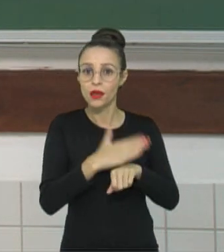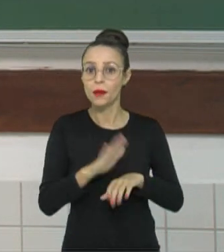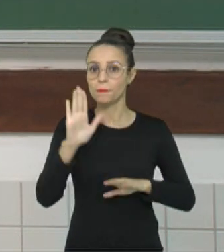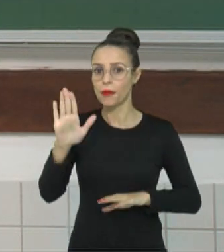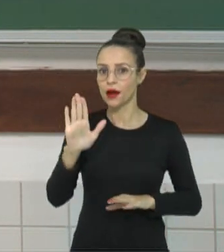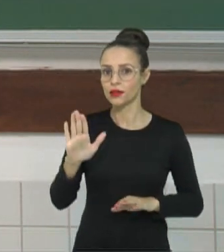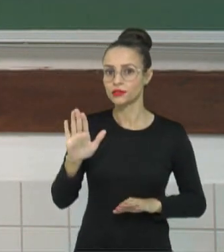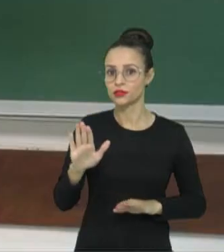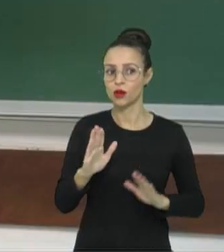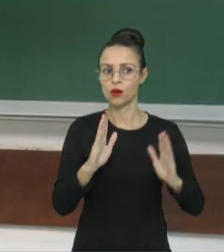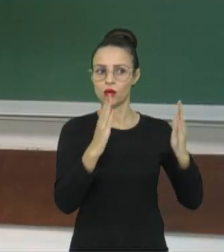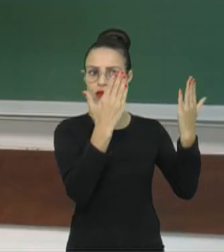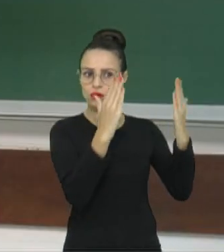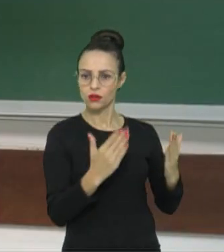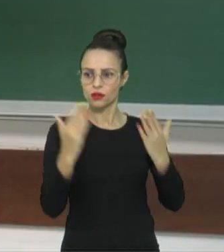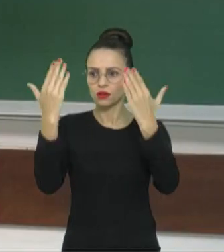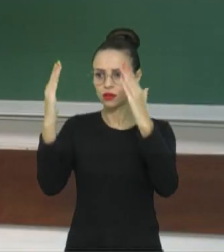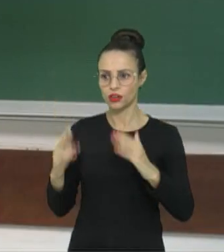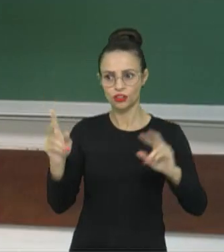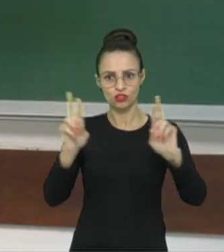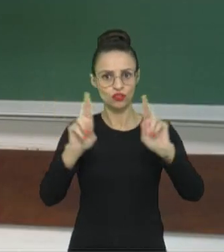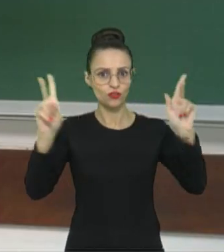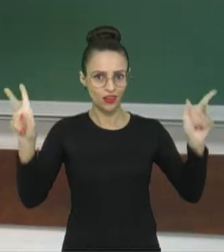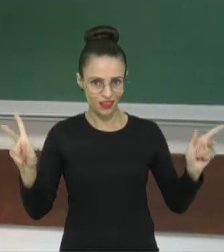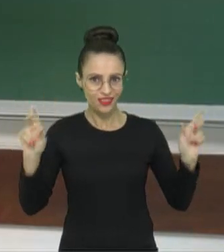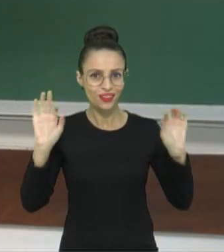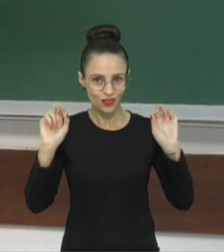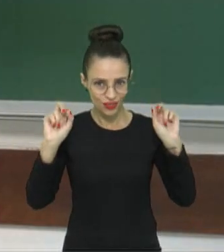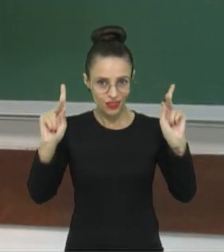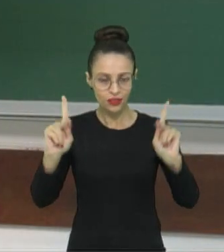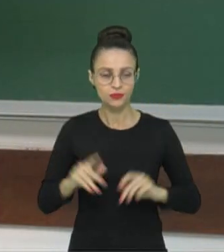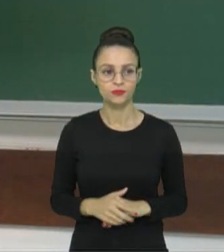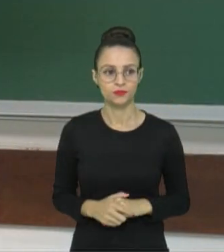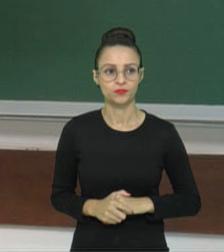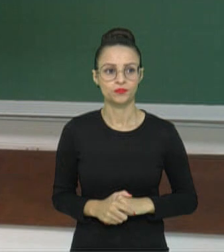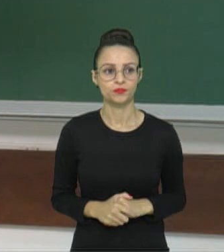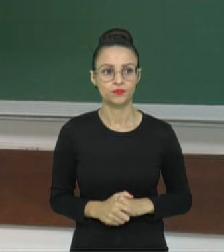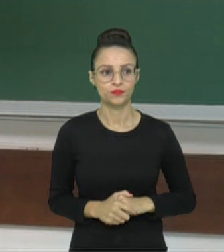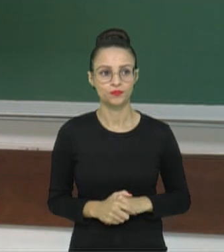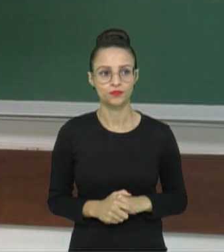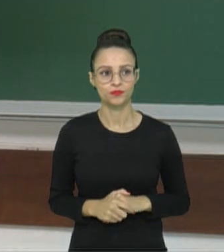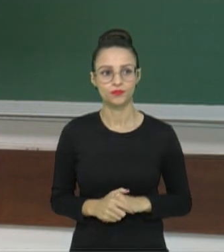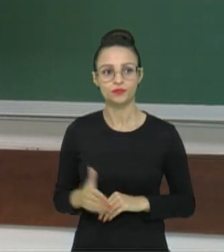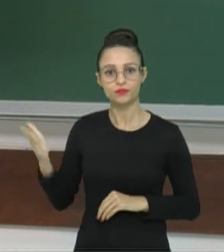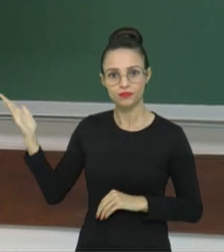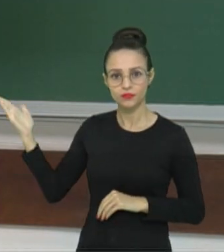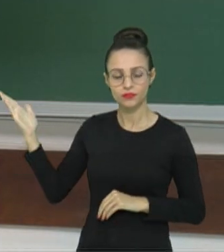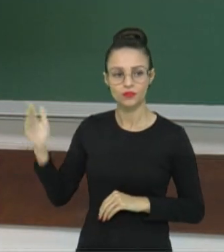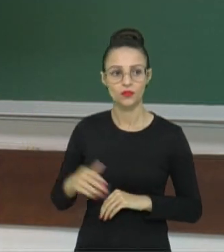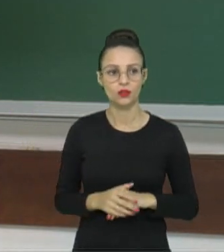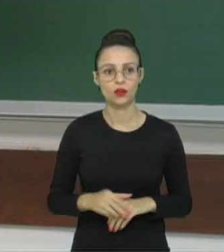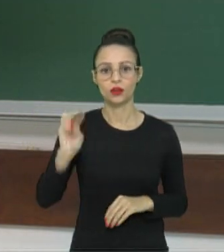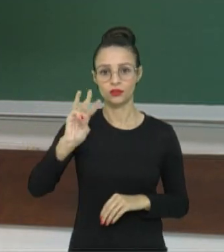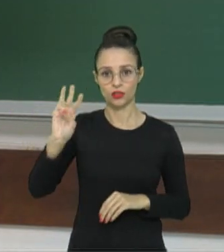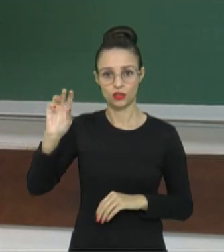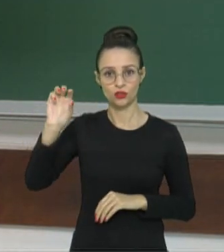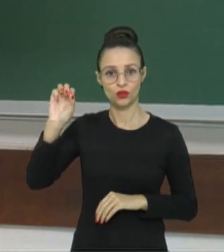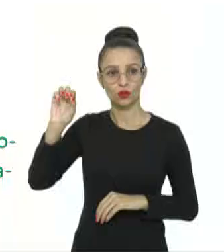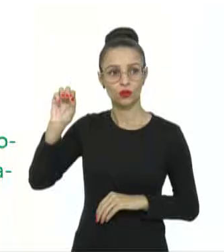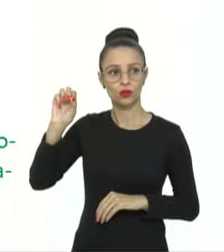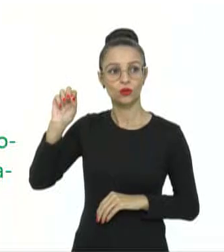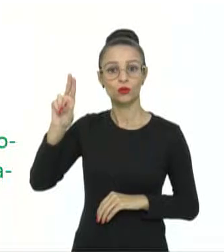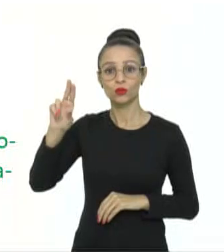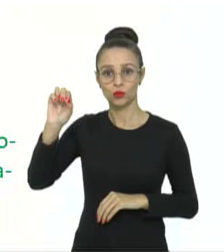um está dizendo de forma diferente, ok? Continuando. Aqui, na UOL, nós